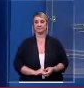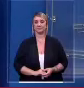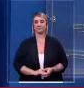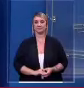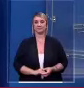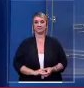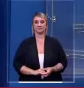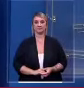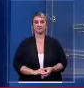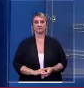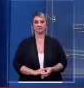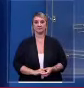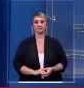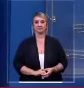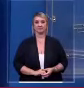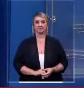Rosa,